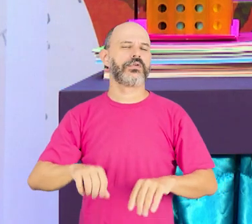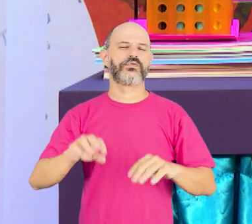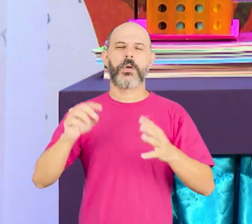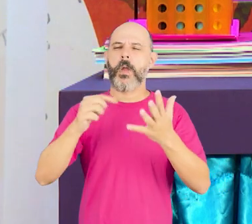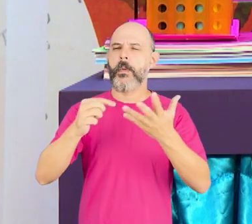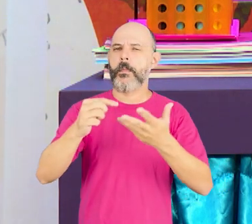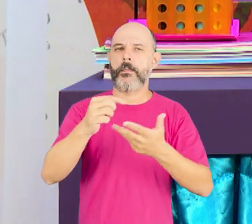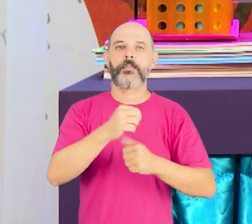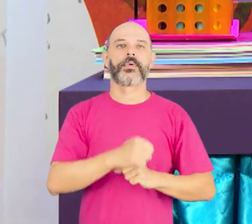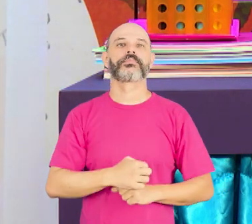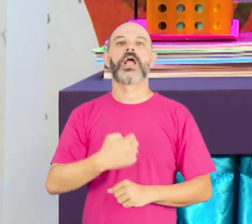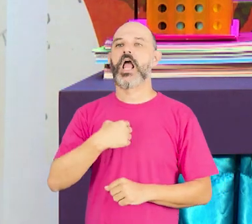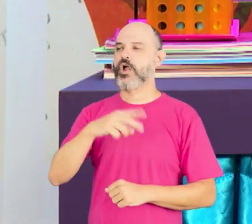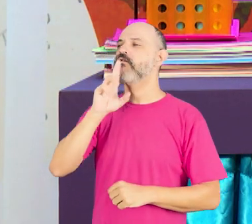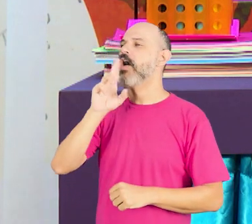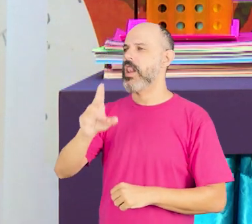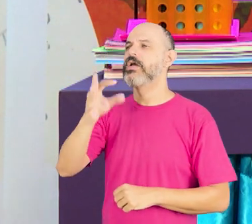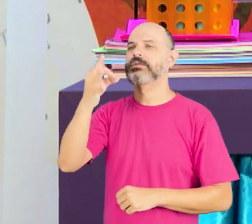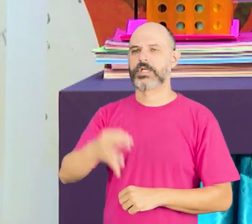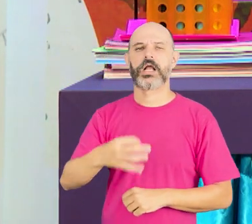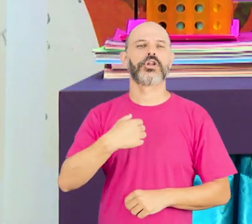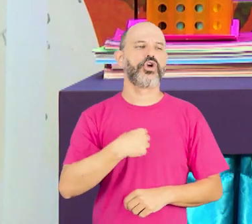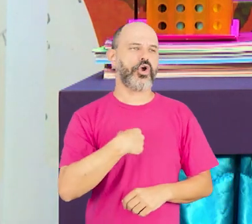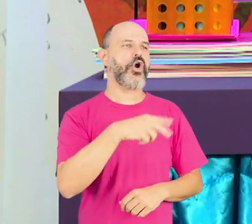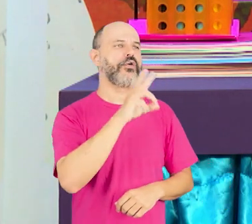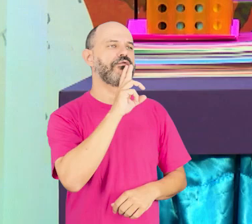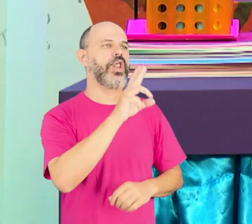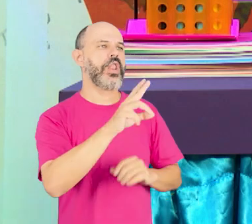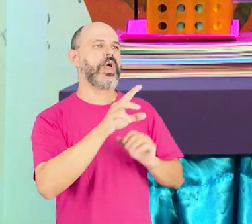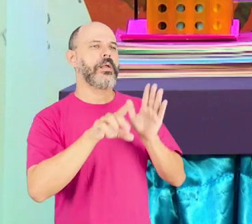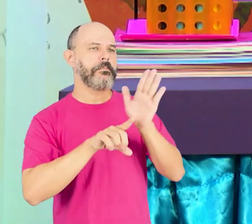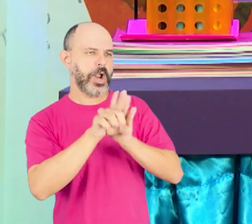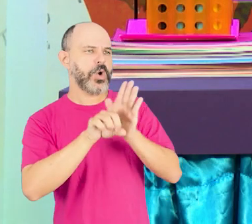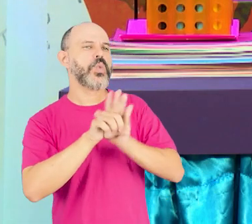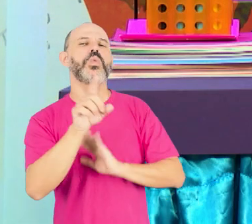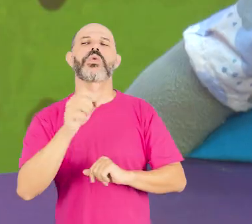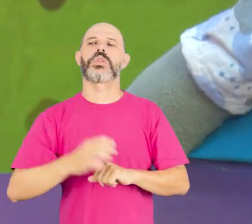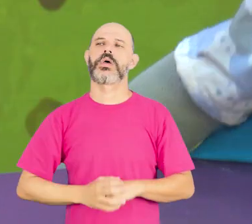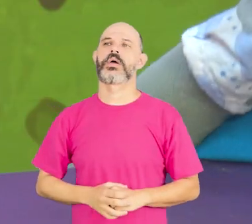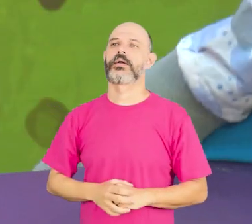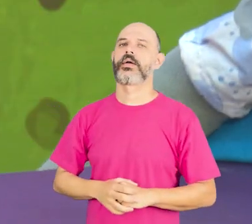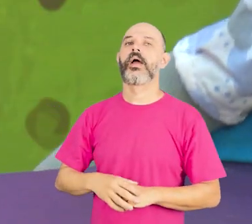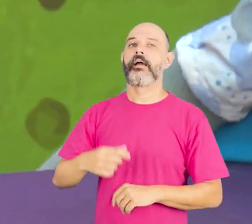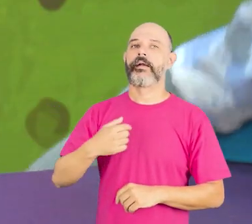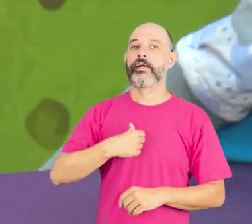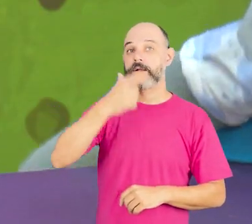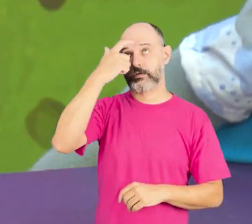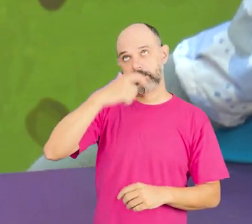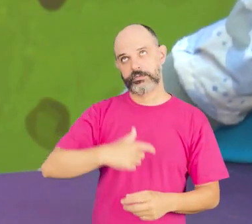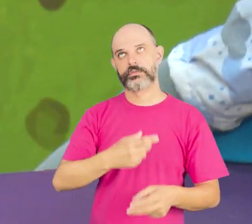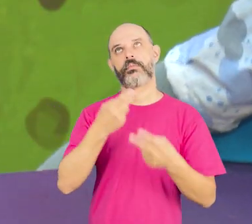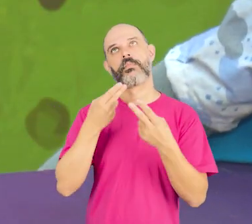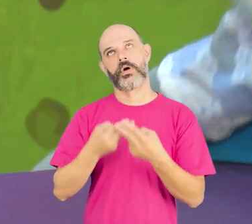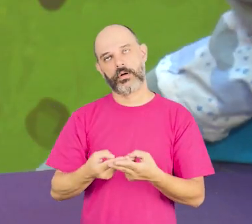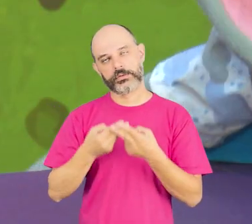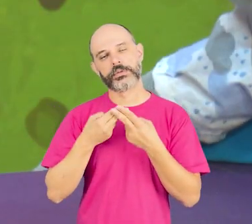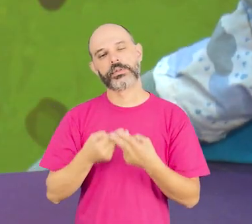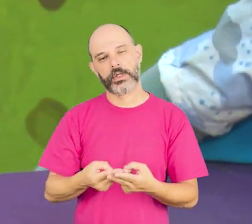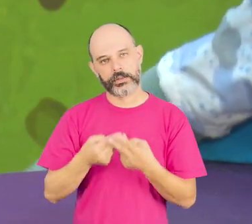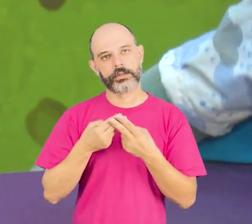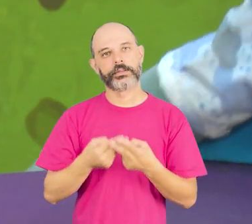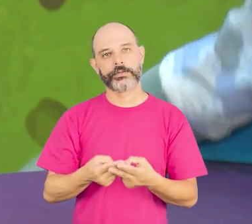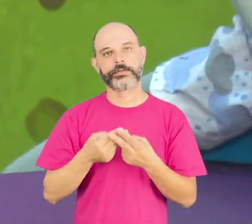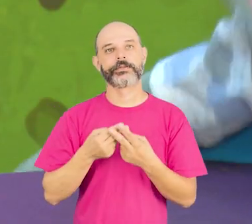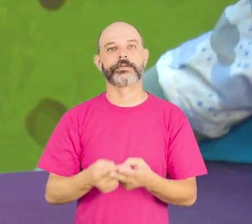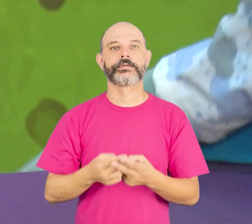Green. Ai, e eu falei a resposta certa. E eu que falei a pergunta. E eu sou o irmão mais paciente